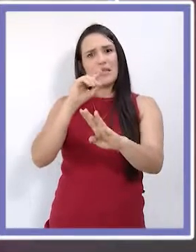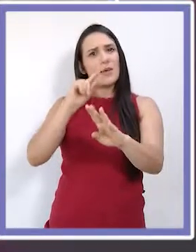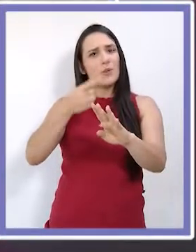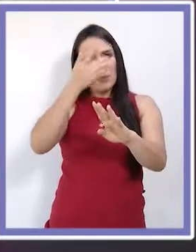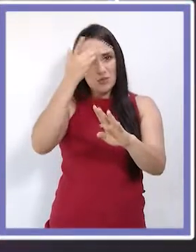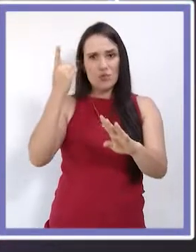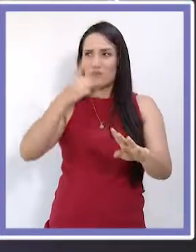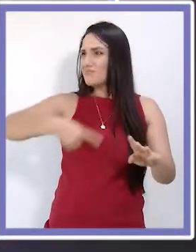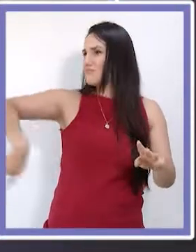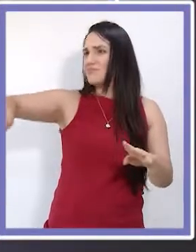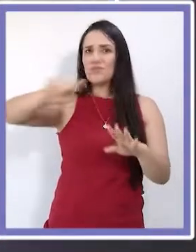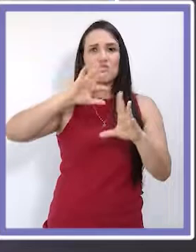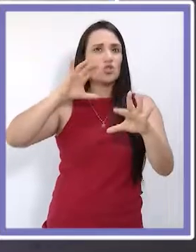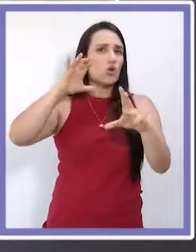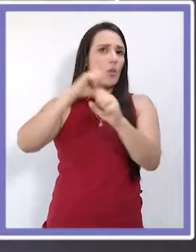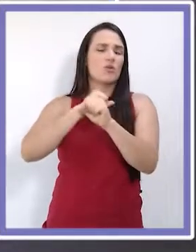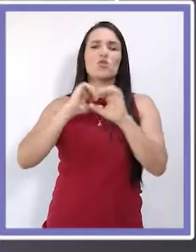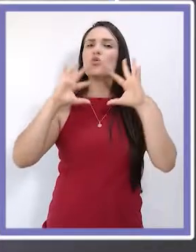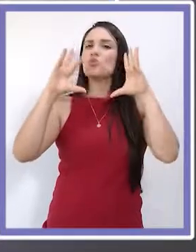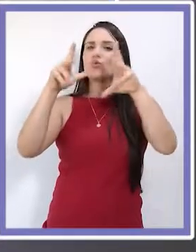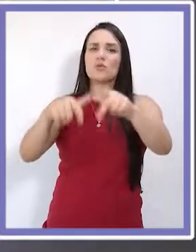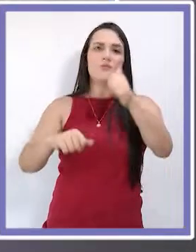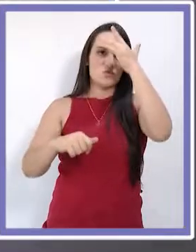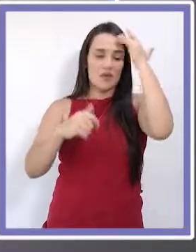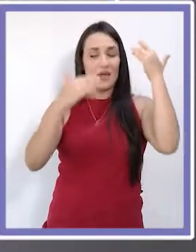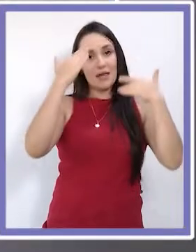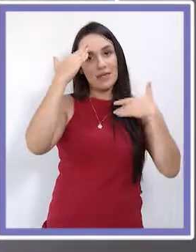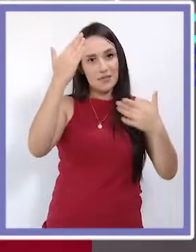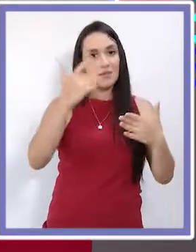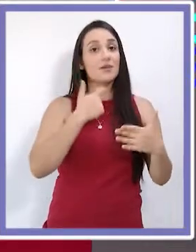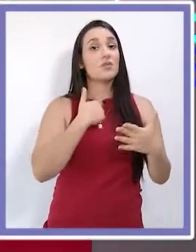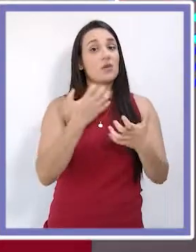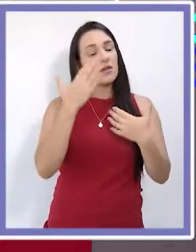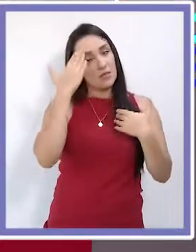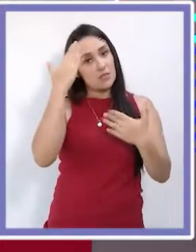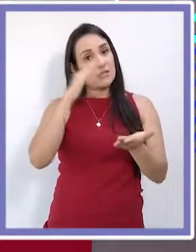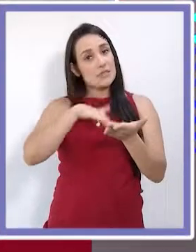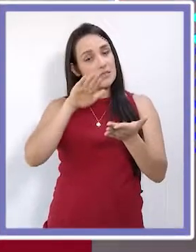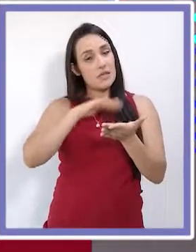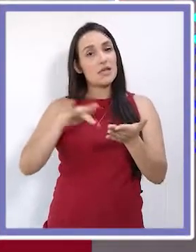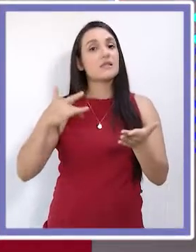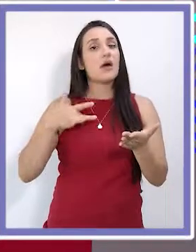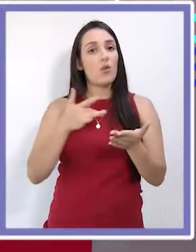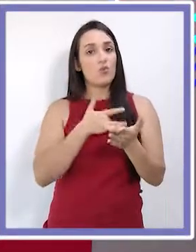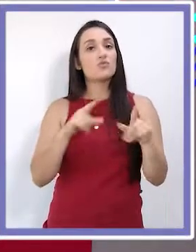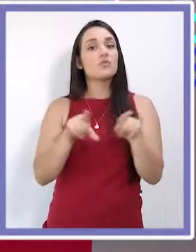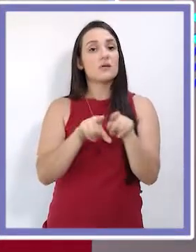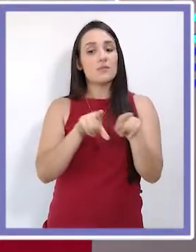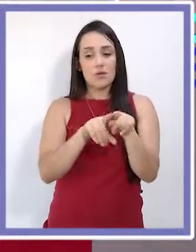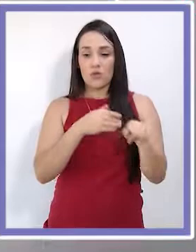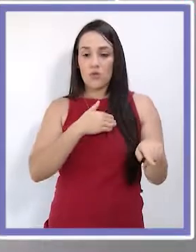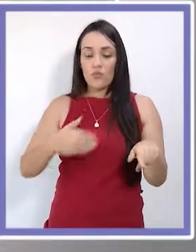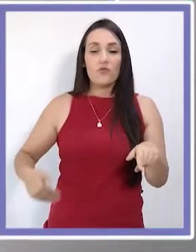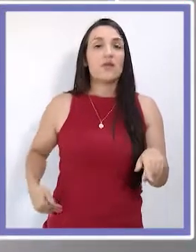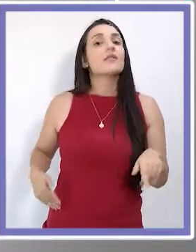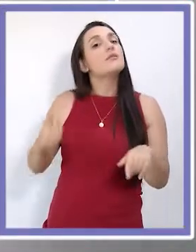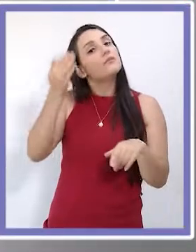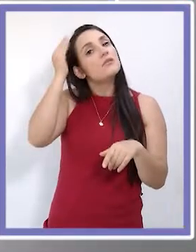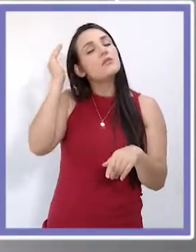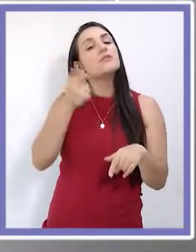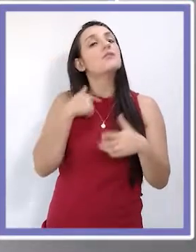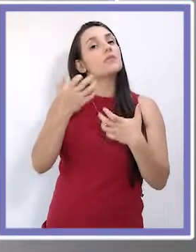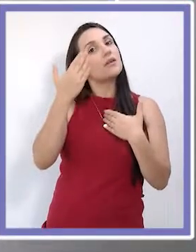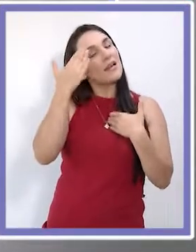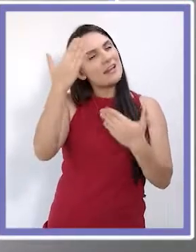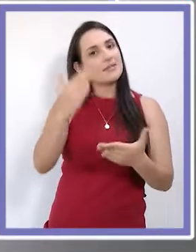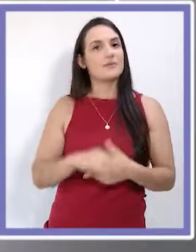né? Eu quero agradecer em nome da minha equipe toda da Assembleia, em nome do nosso secretário de Saúde, do nosso